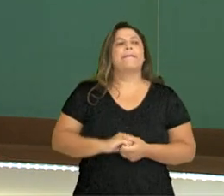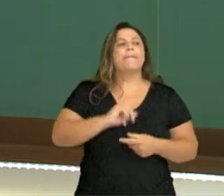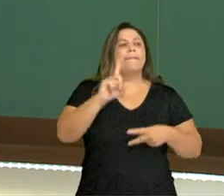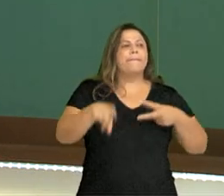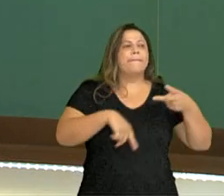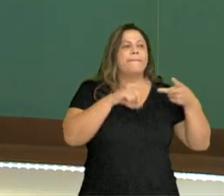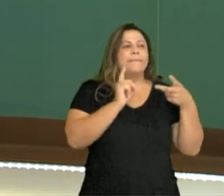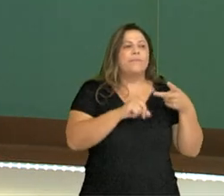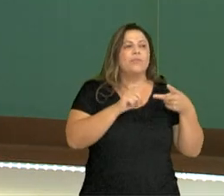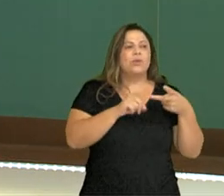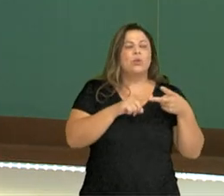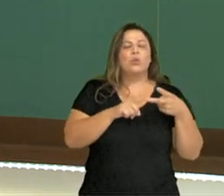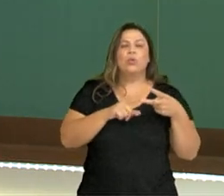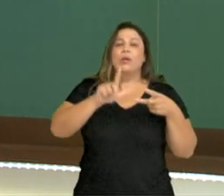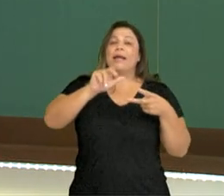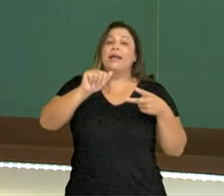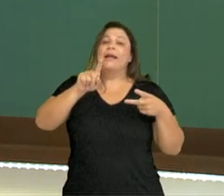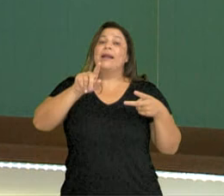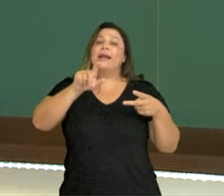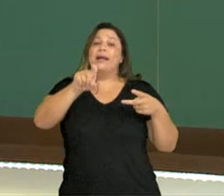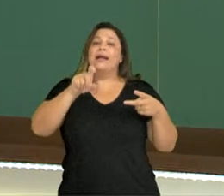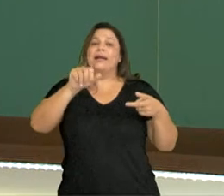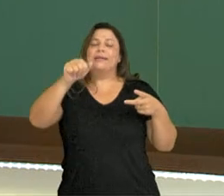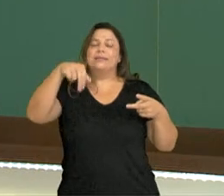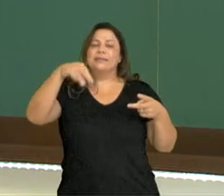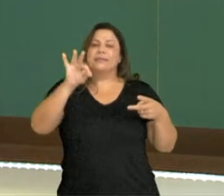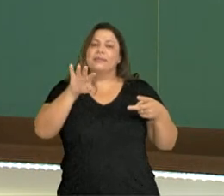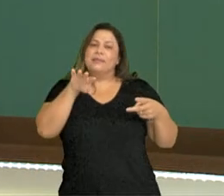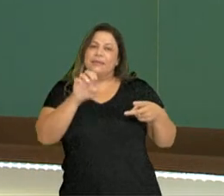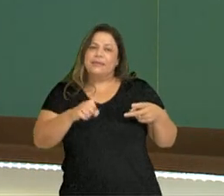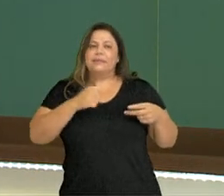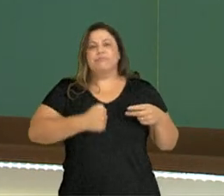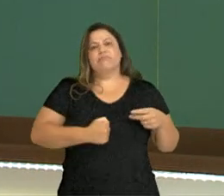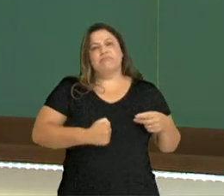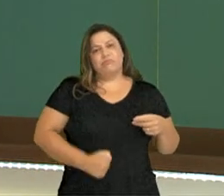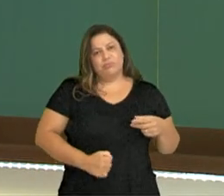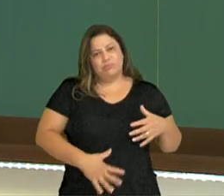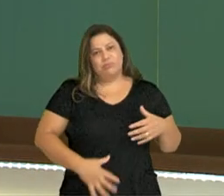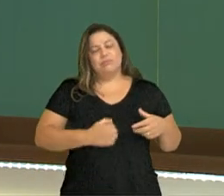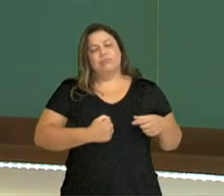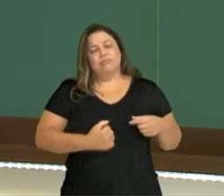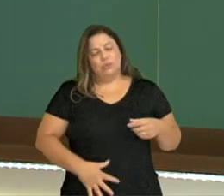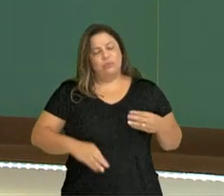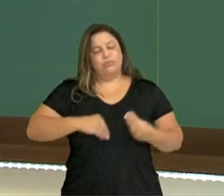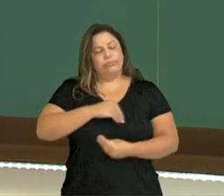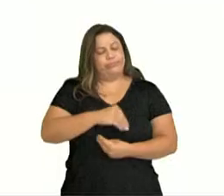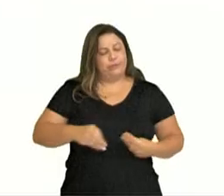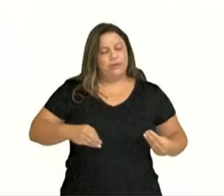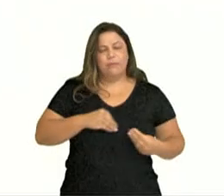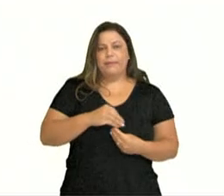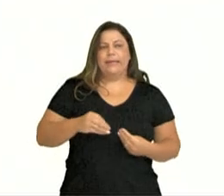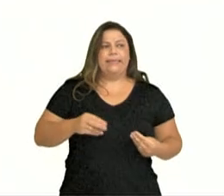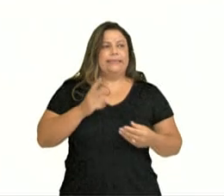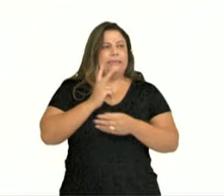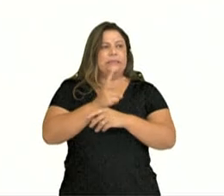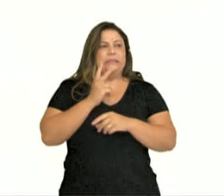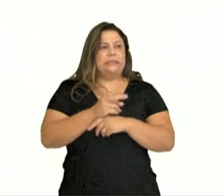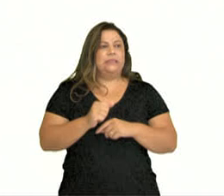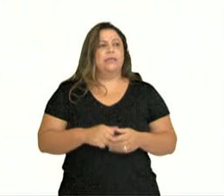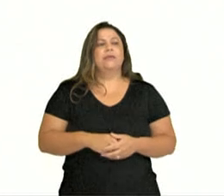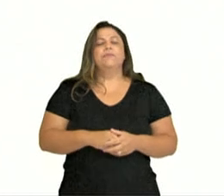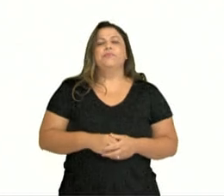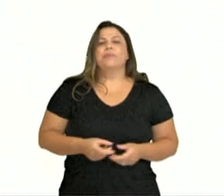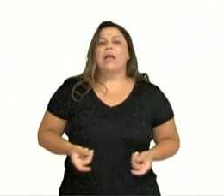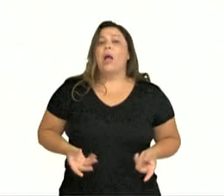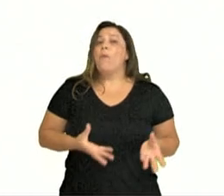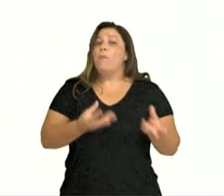bactérias. Uso frequente de laxantes também é um fator que desregula o intestino. Uma dieta rica em